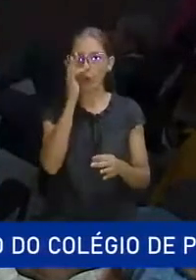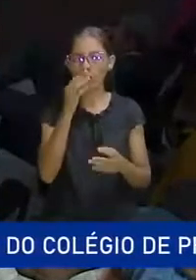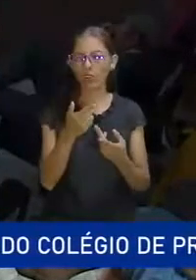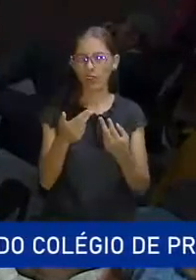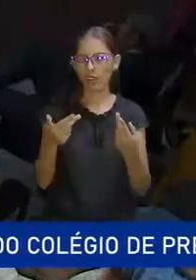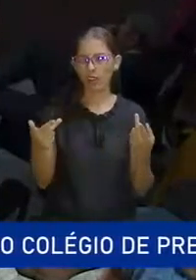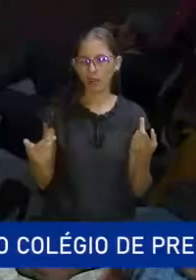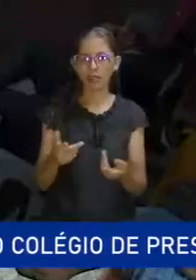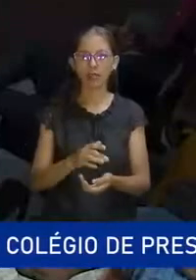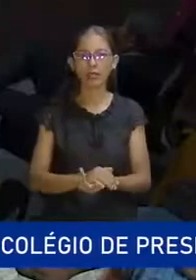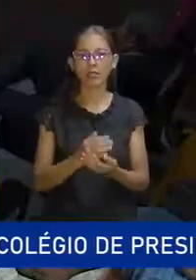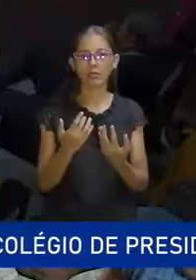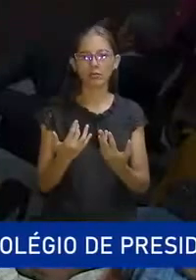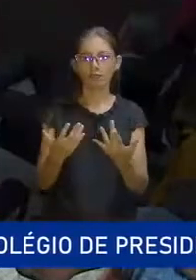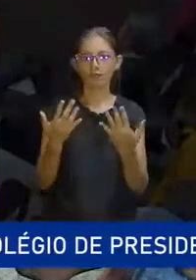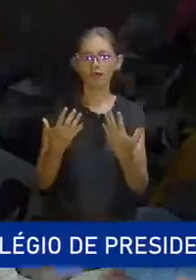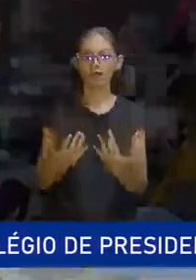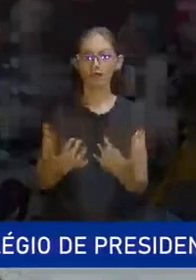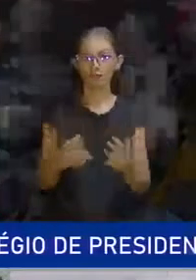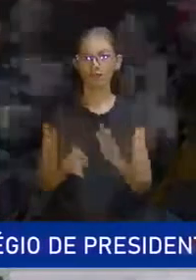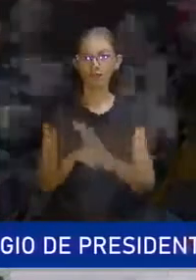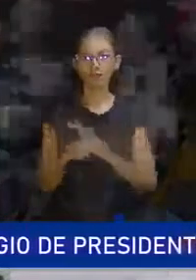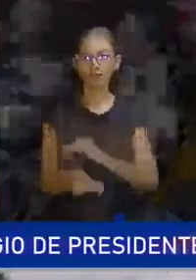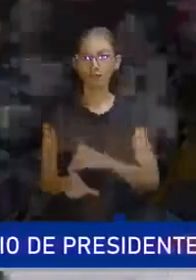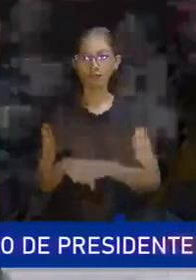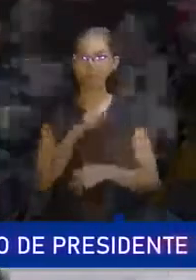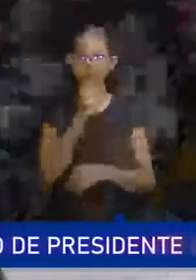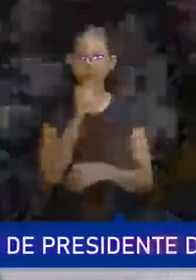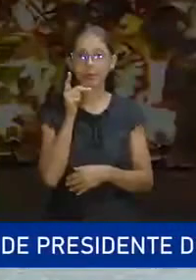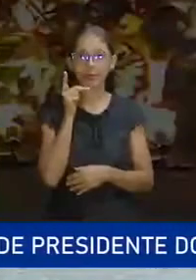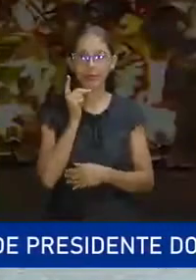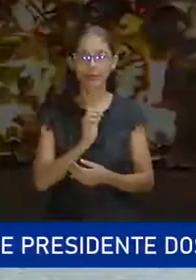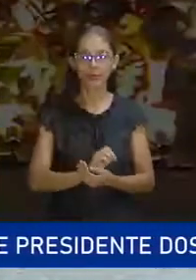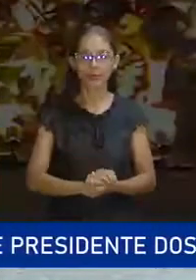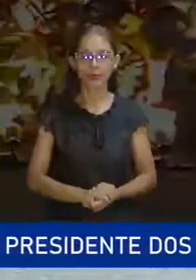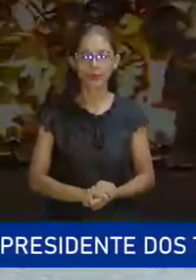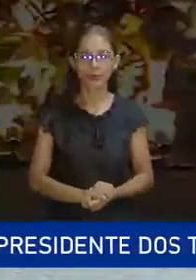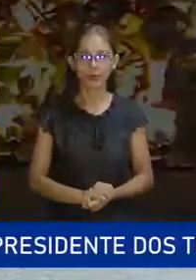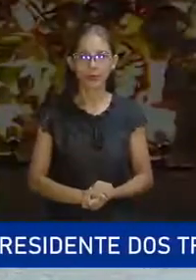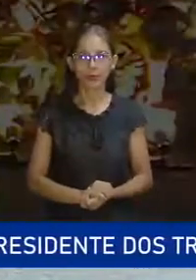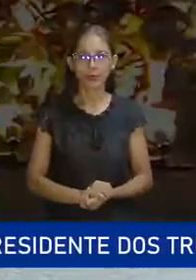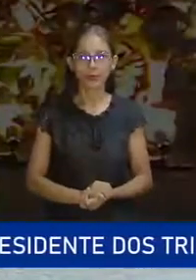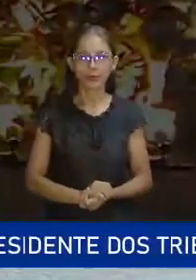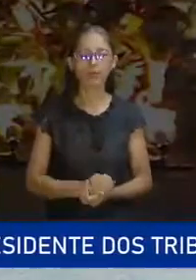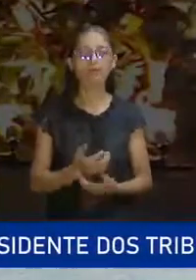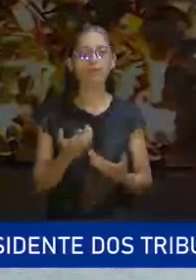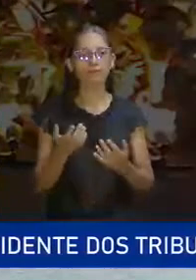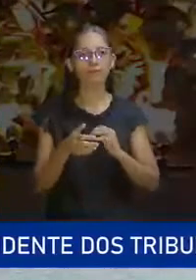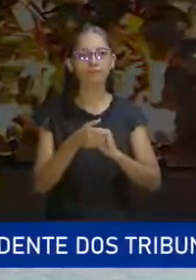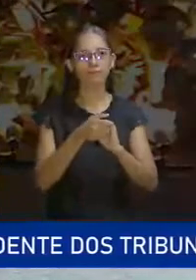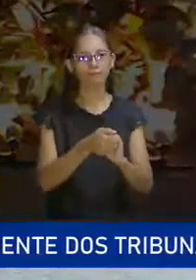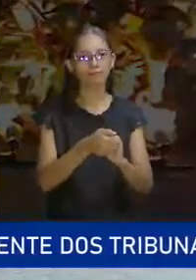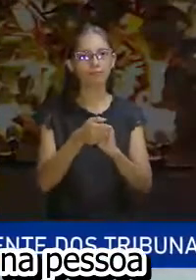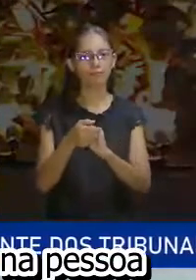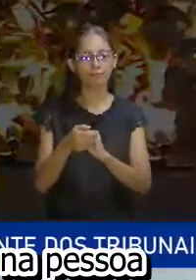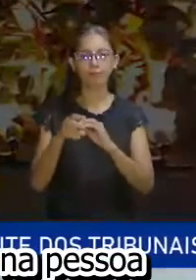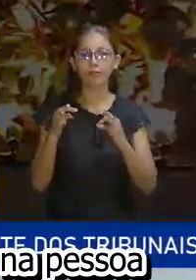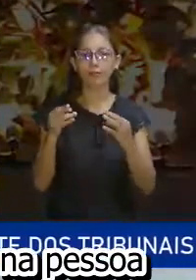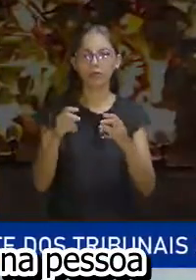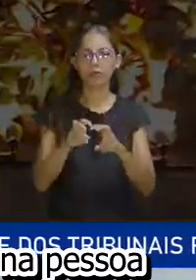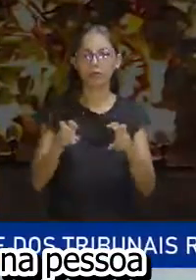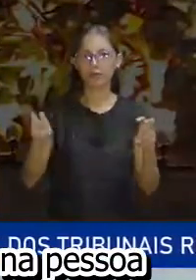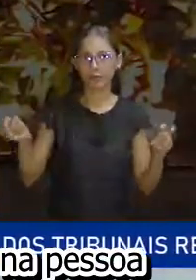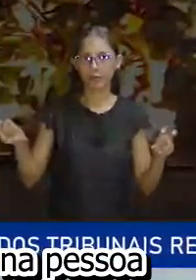e vegetação típica da nossa região amazônica. Eu quero cumprimentar a todos da